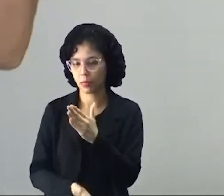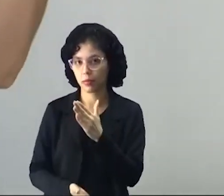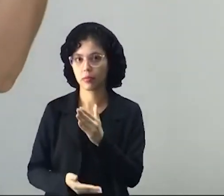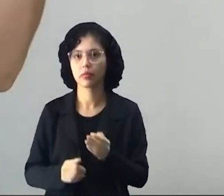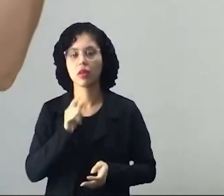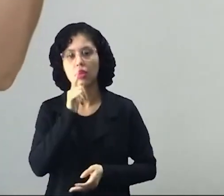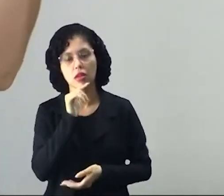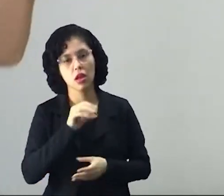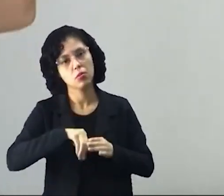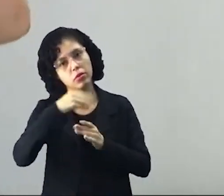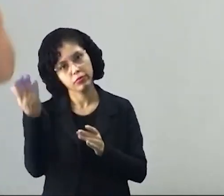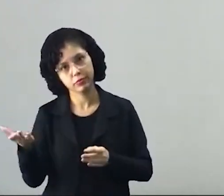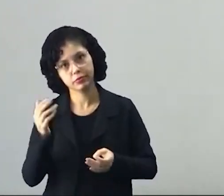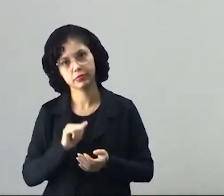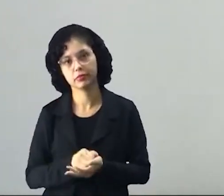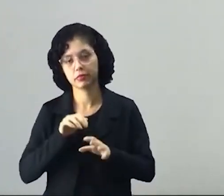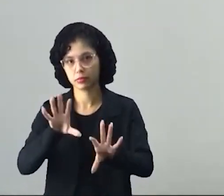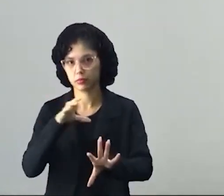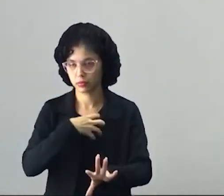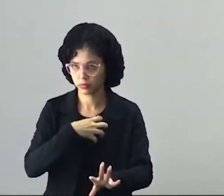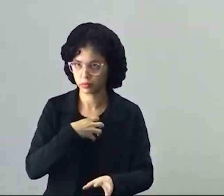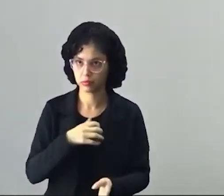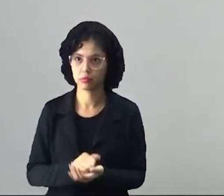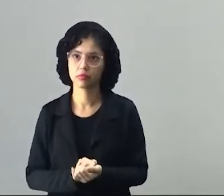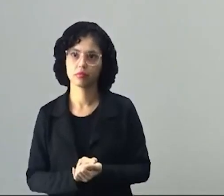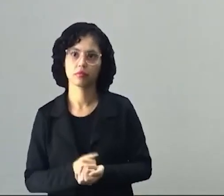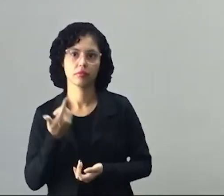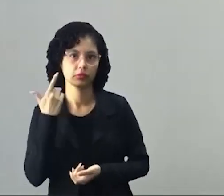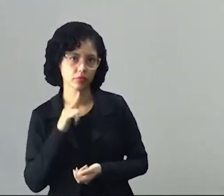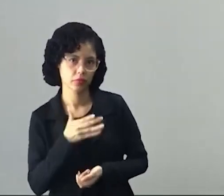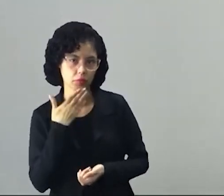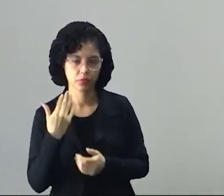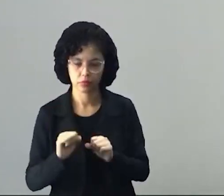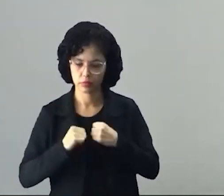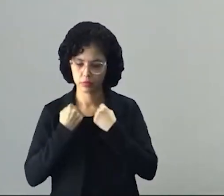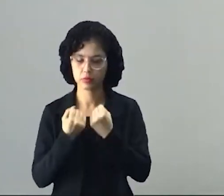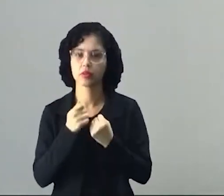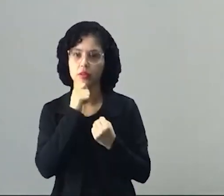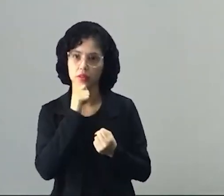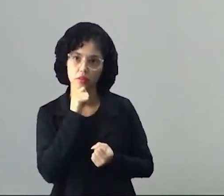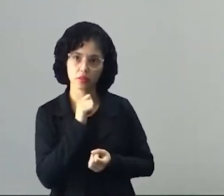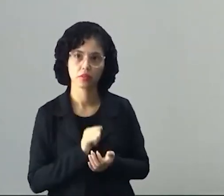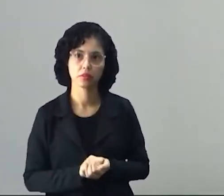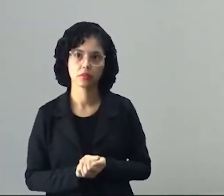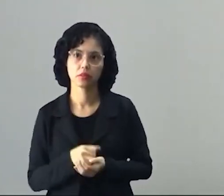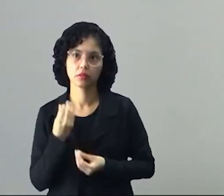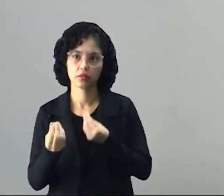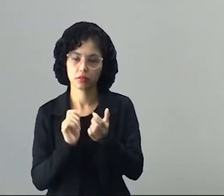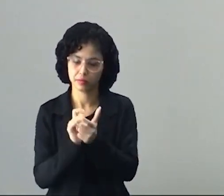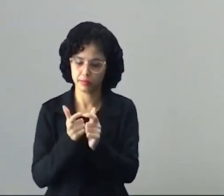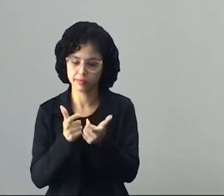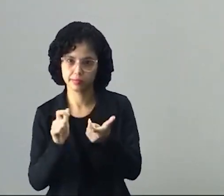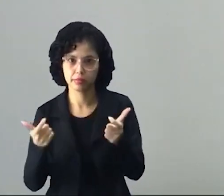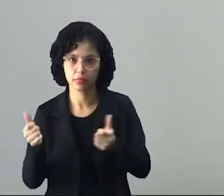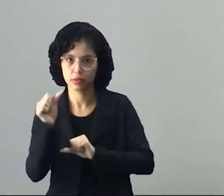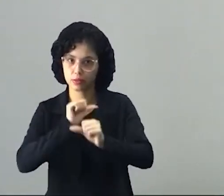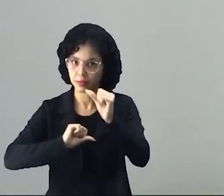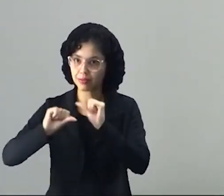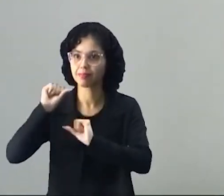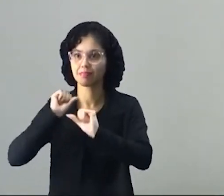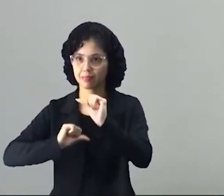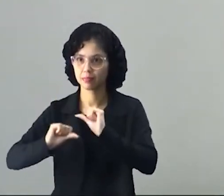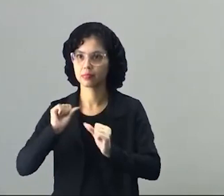percam água para o meio externo. Nesse sentido aí você garante maior resistência. Além disso, esses organismos, conforme eles vão crescendo, eles vão trocando